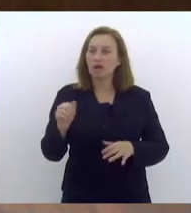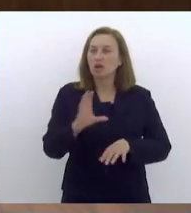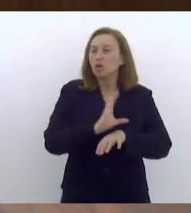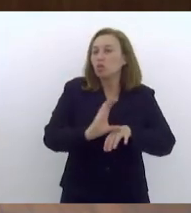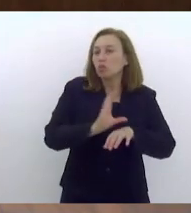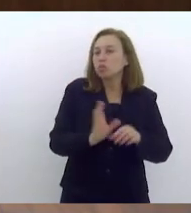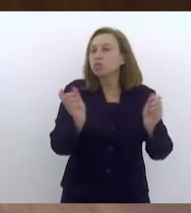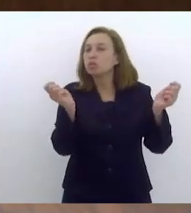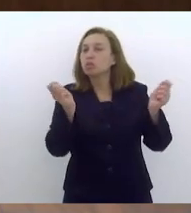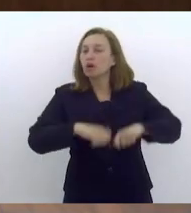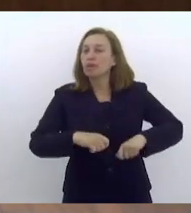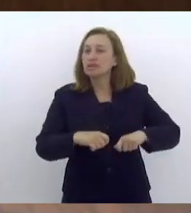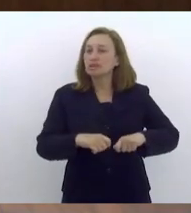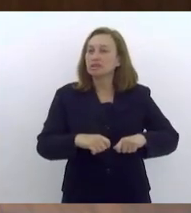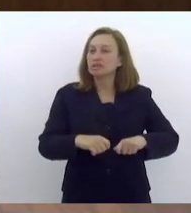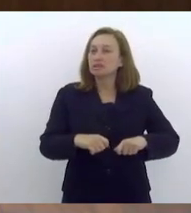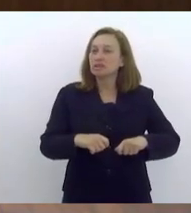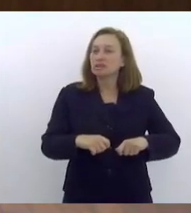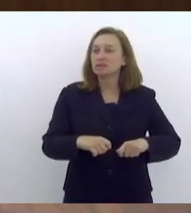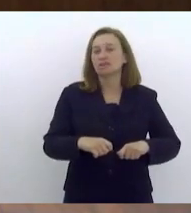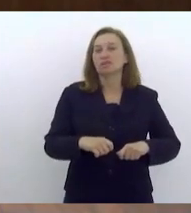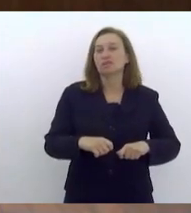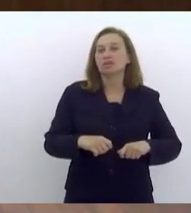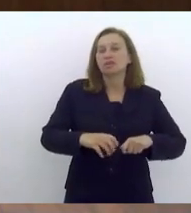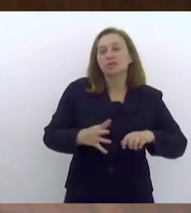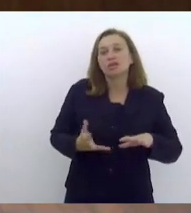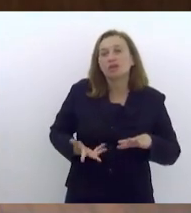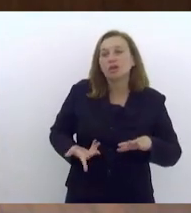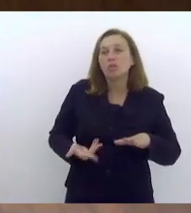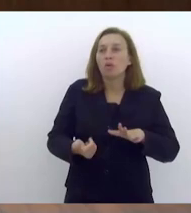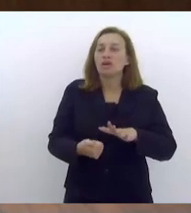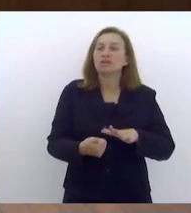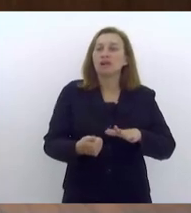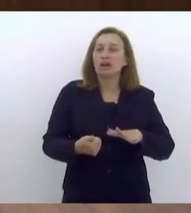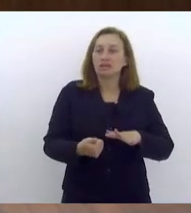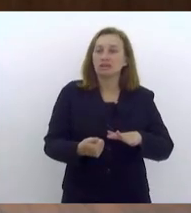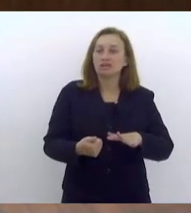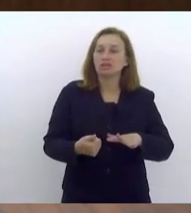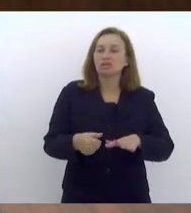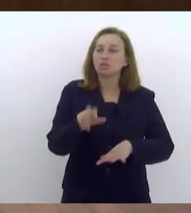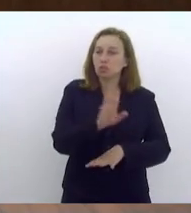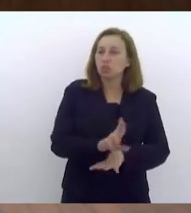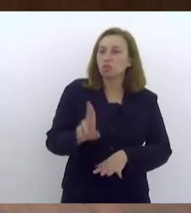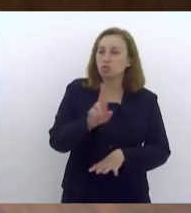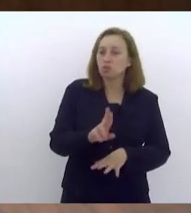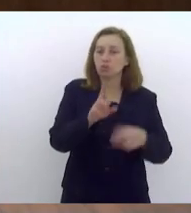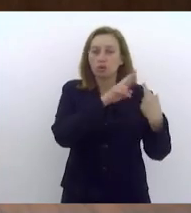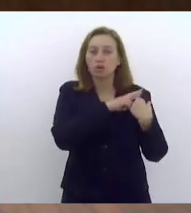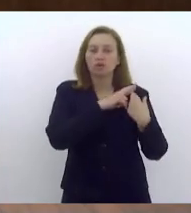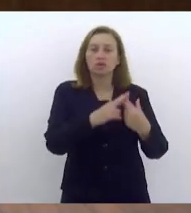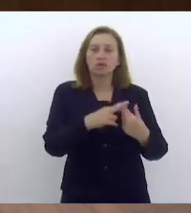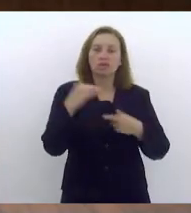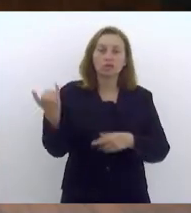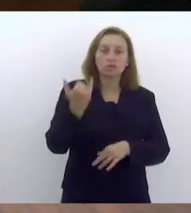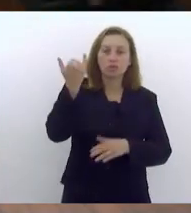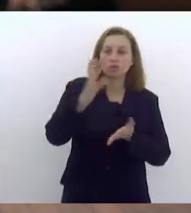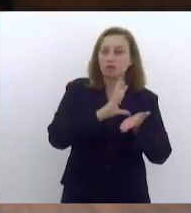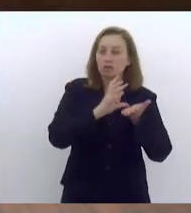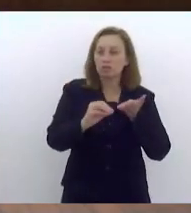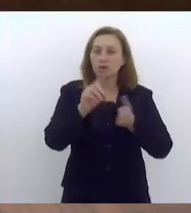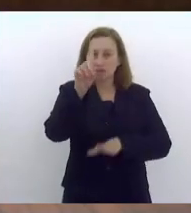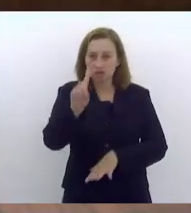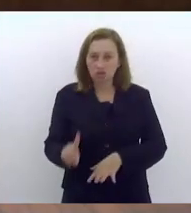que habilita o atuar de forma qualificada e responsável nesta importante pauta à